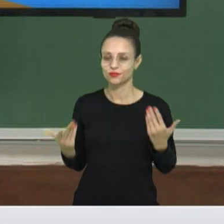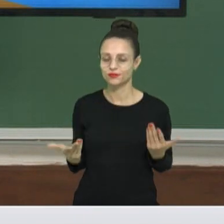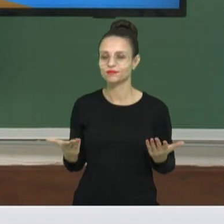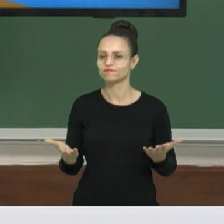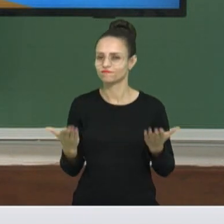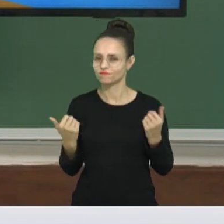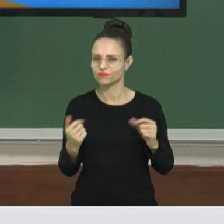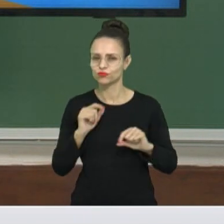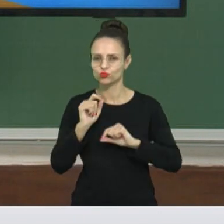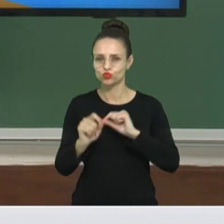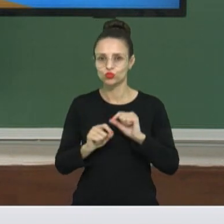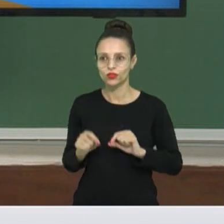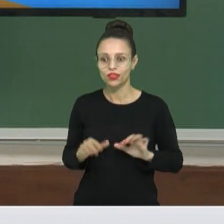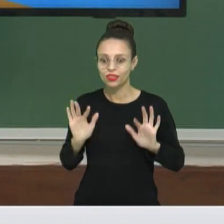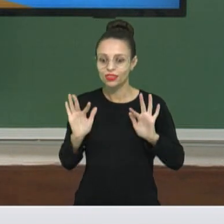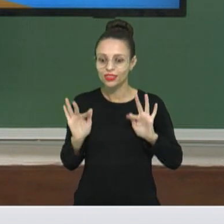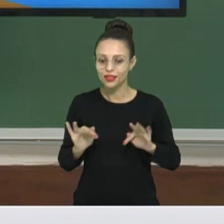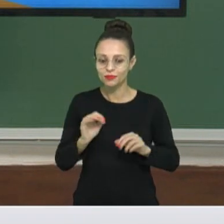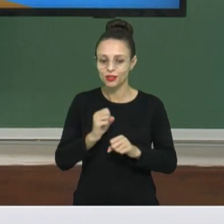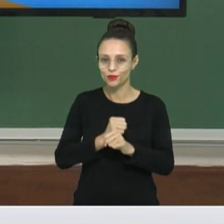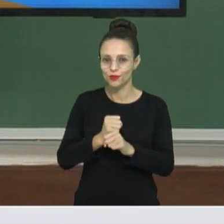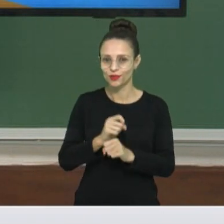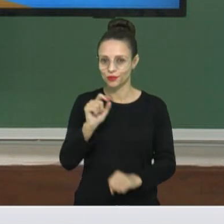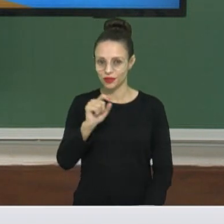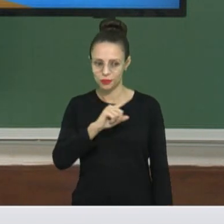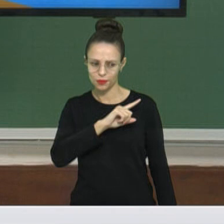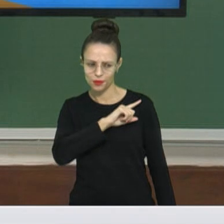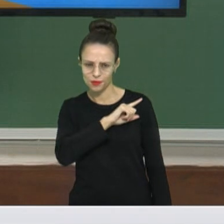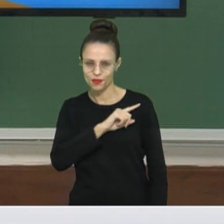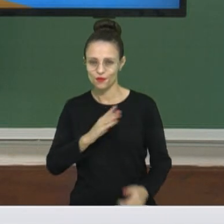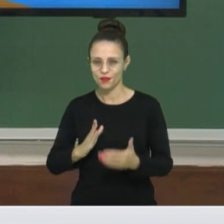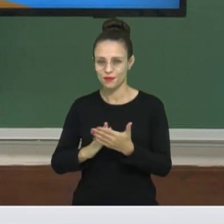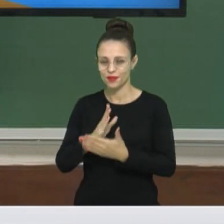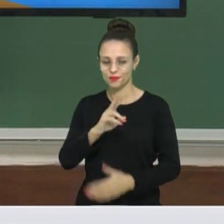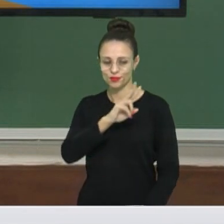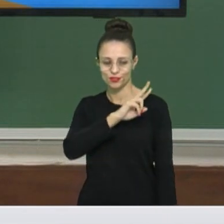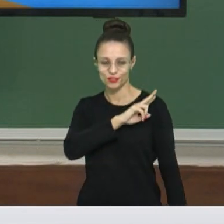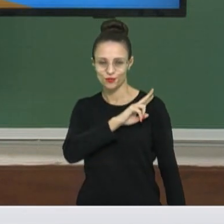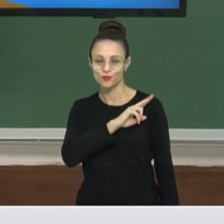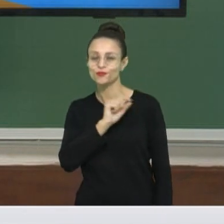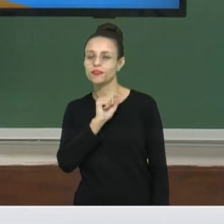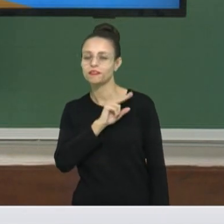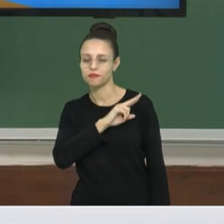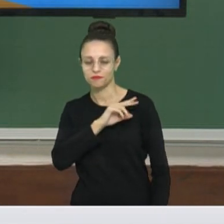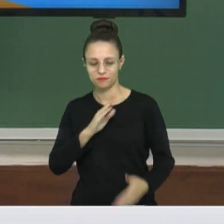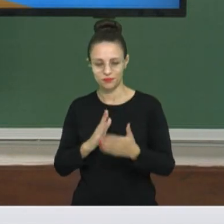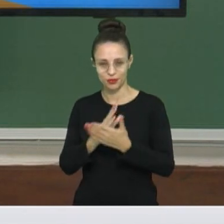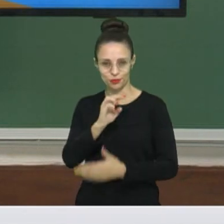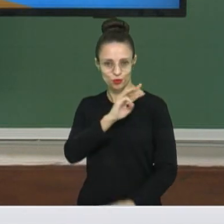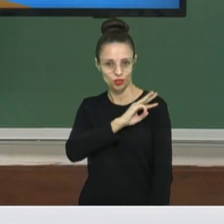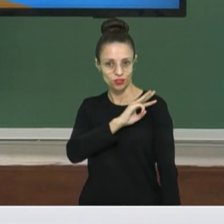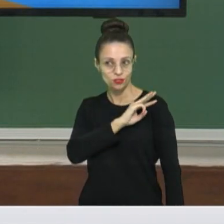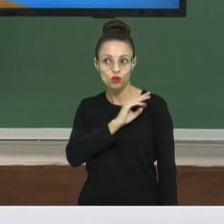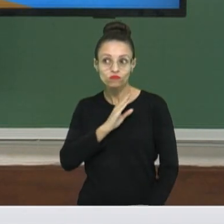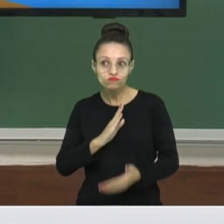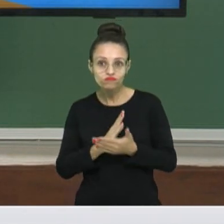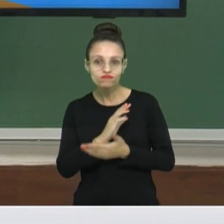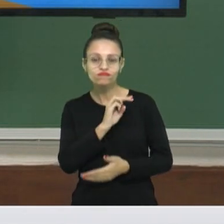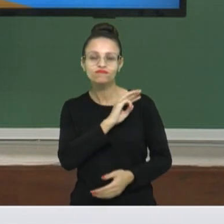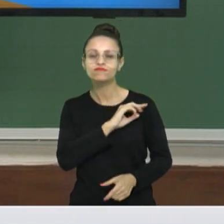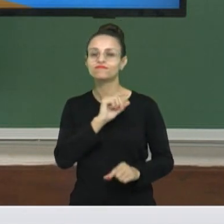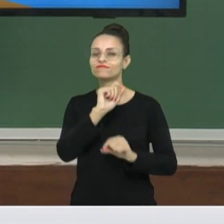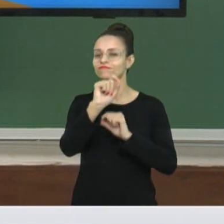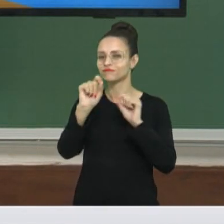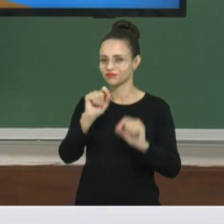aí terminando o ano, né? Quem está no primeiro vai para o segundo, do segundo para o terceiro, do terceiro aí, se tiver alguém